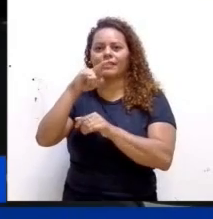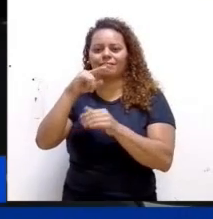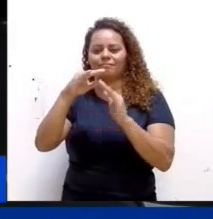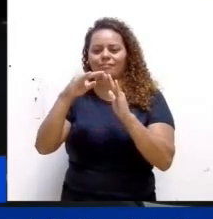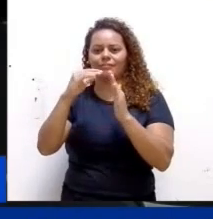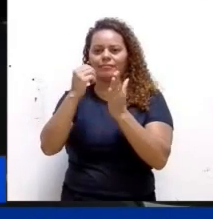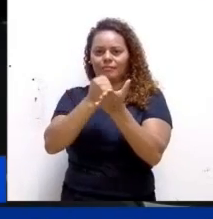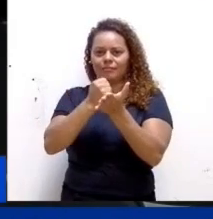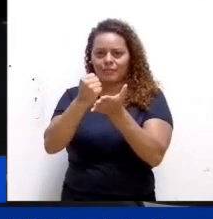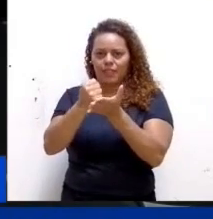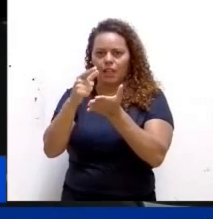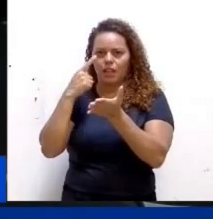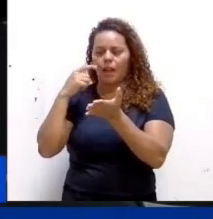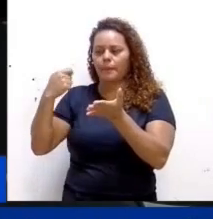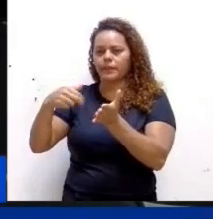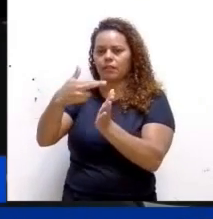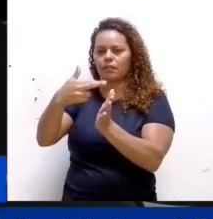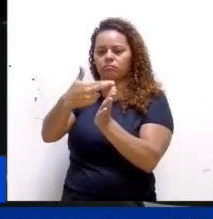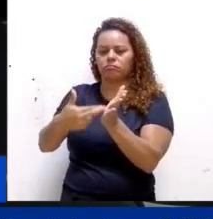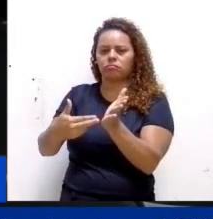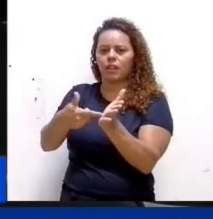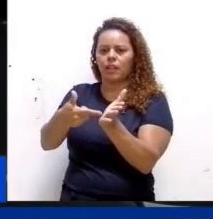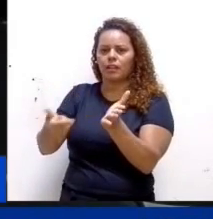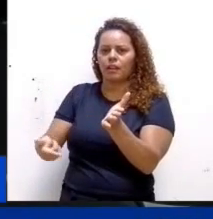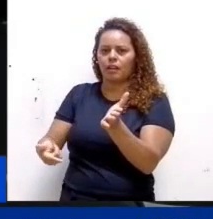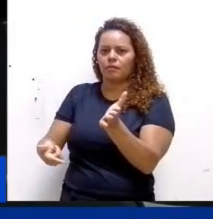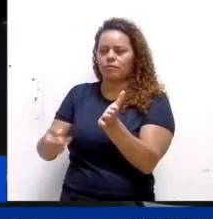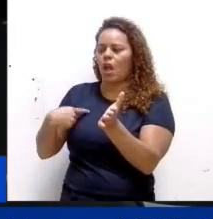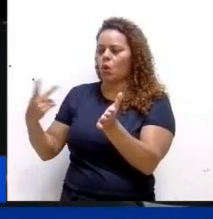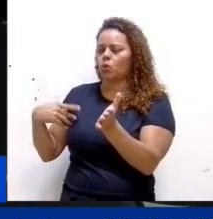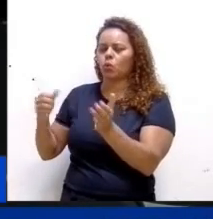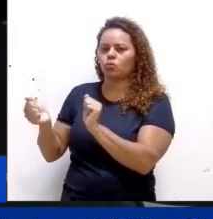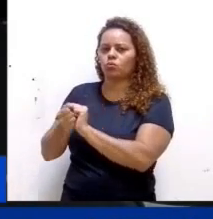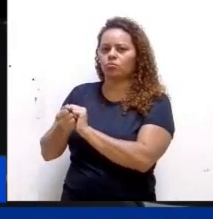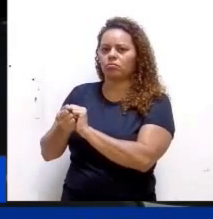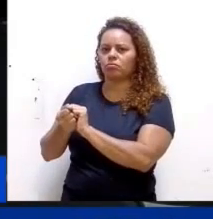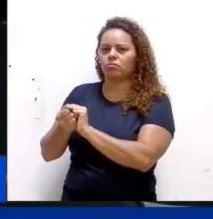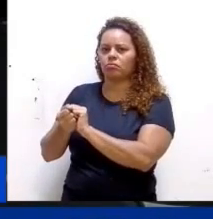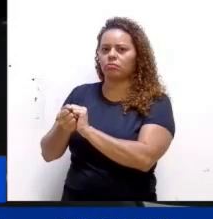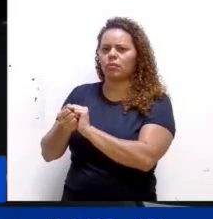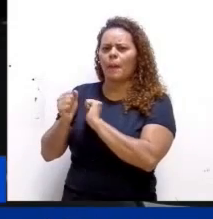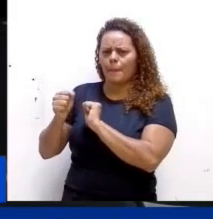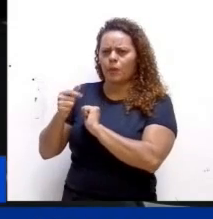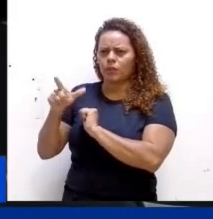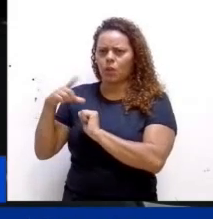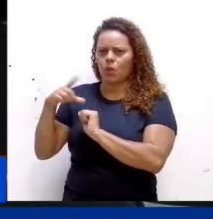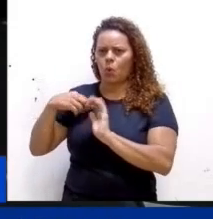estável, eu posso também ter outro regime? Eu posso determinar ali no cartório?